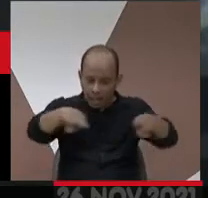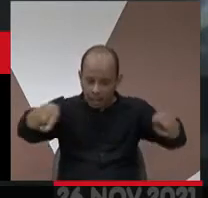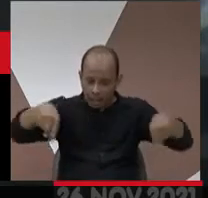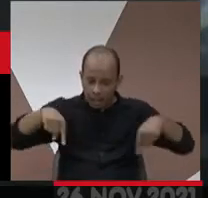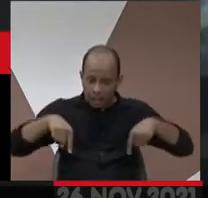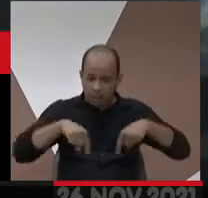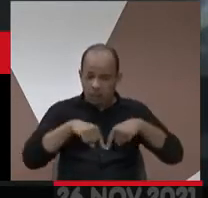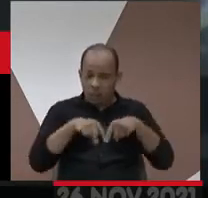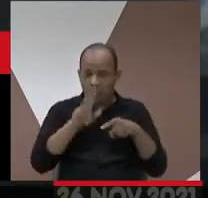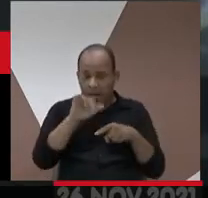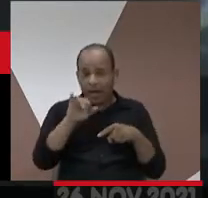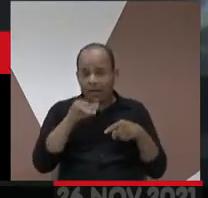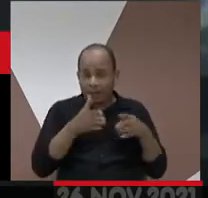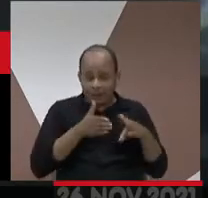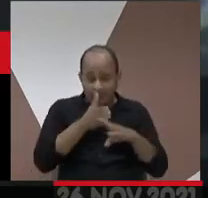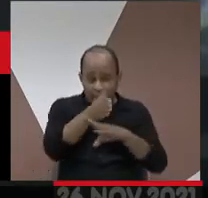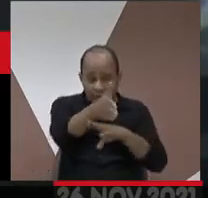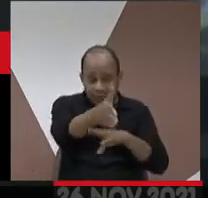né, gastaram